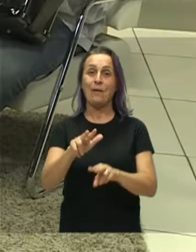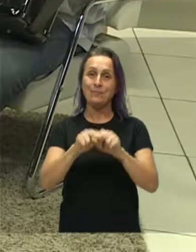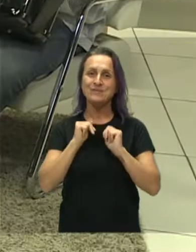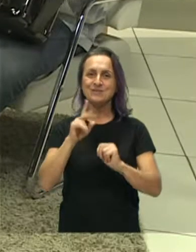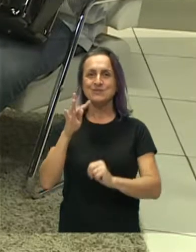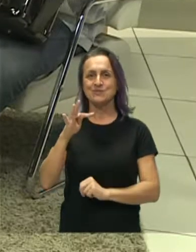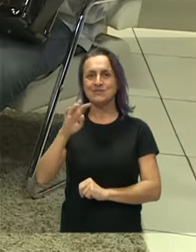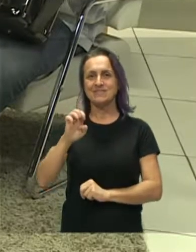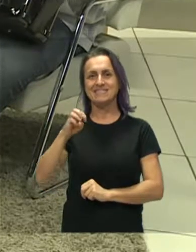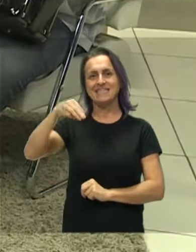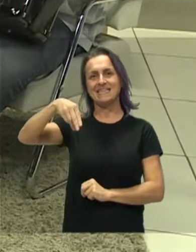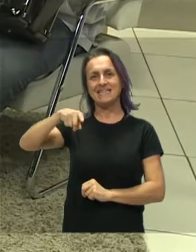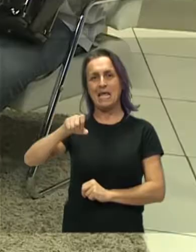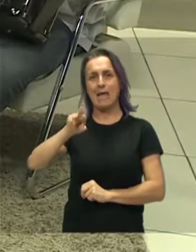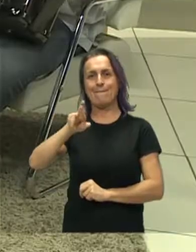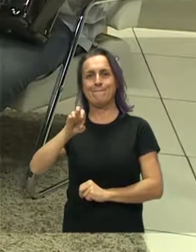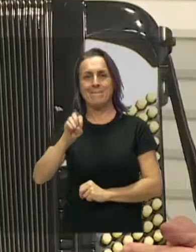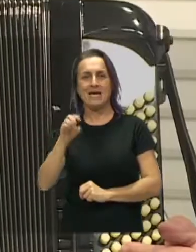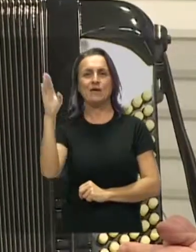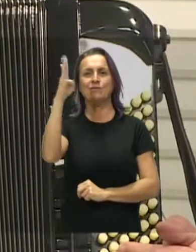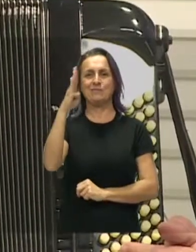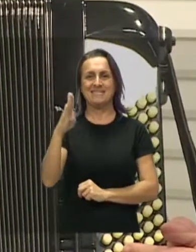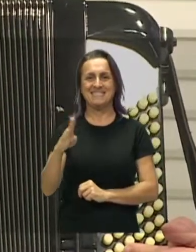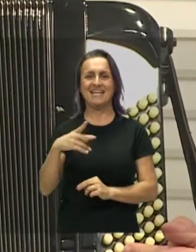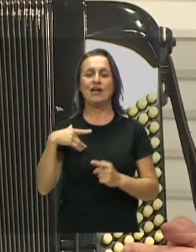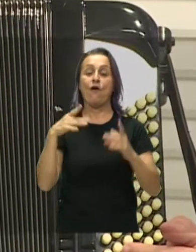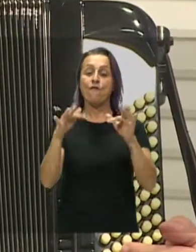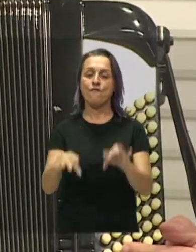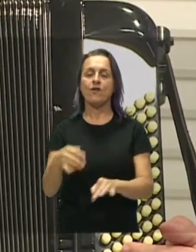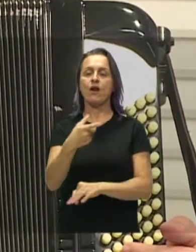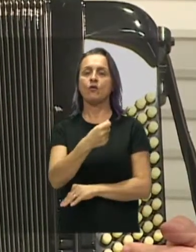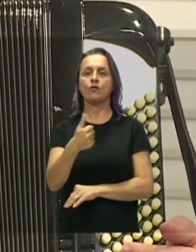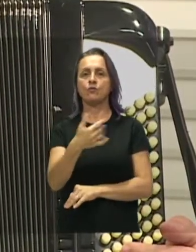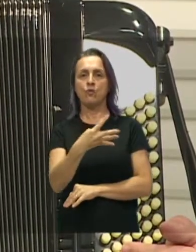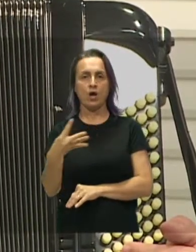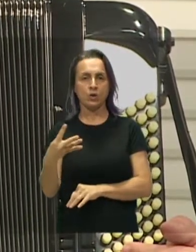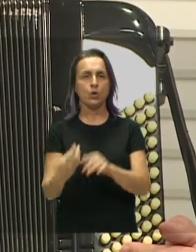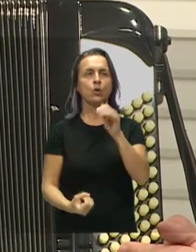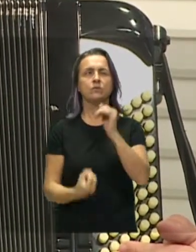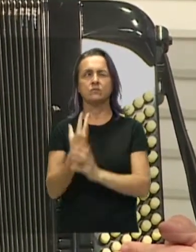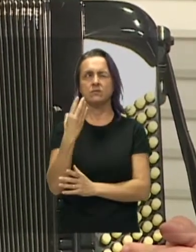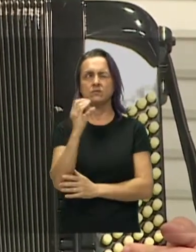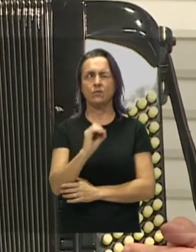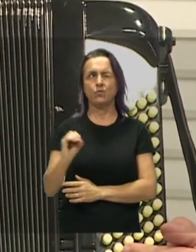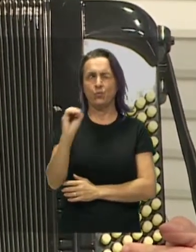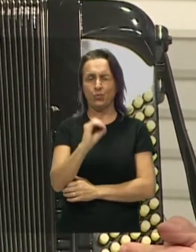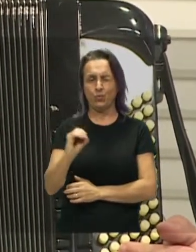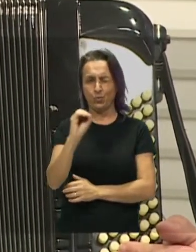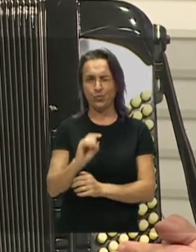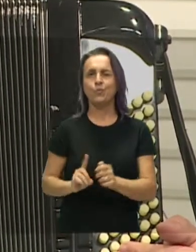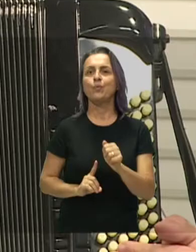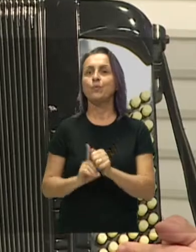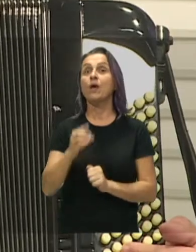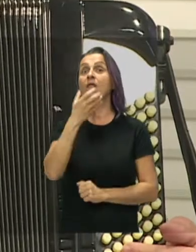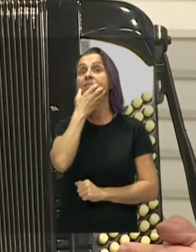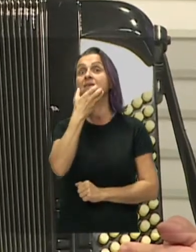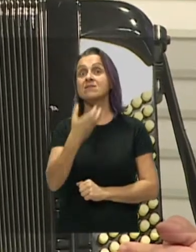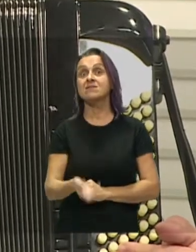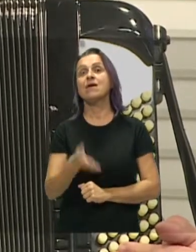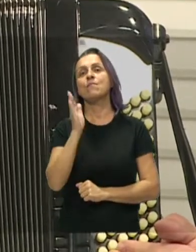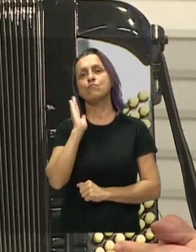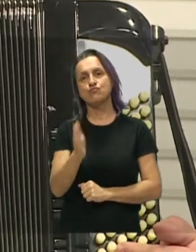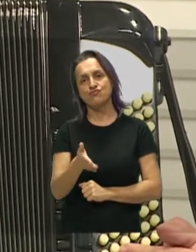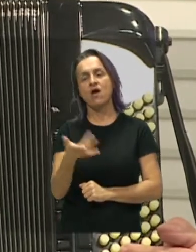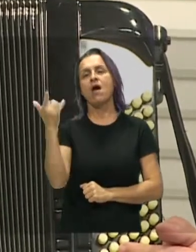foi lançado, finalzinho de 2014, se não me engano foi lançado em outubro, em dezembro a gente já